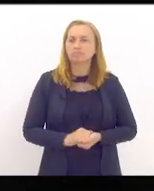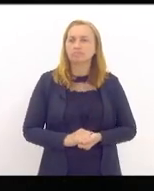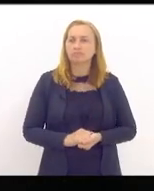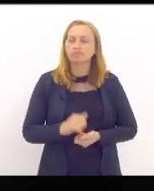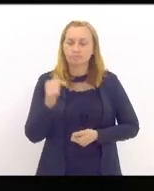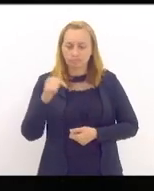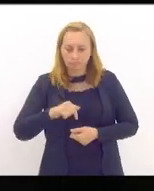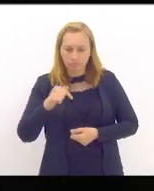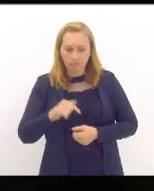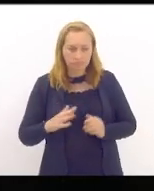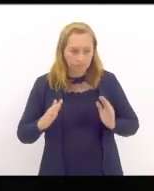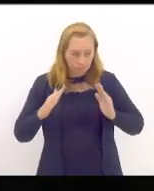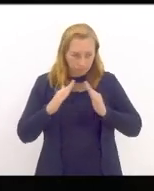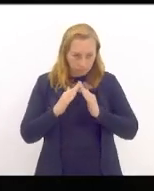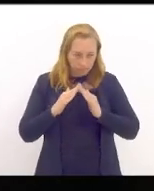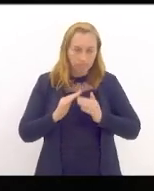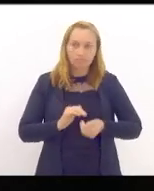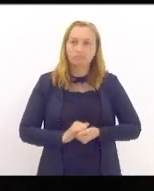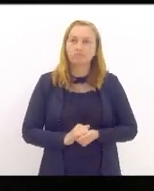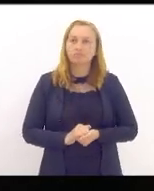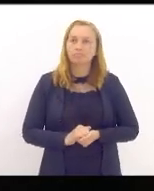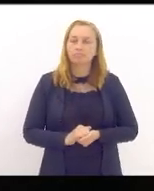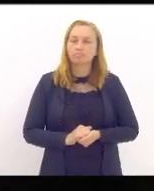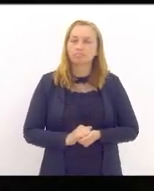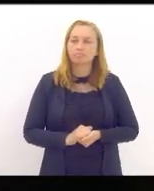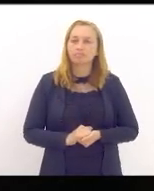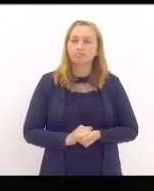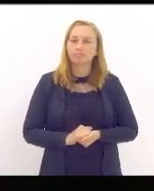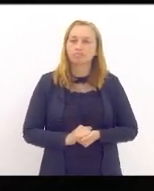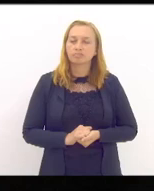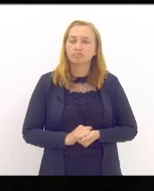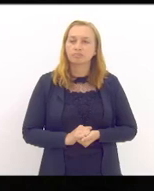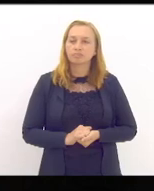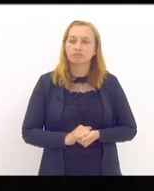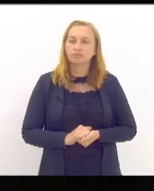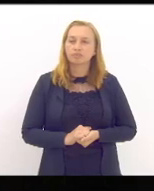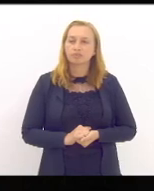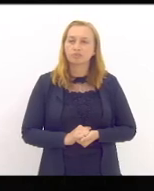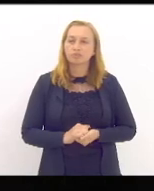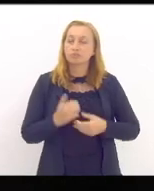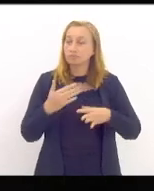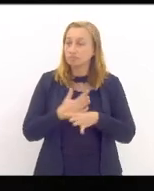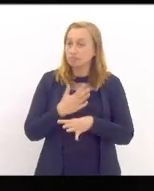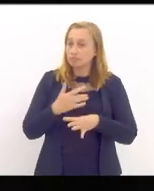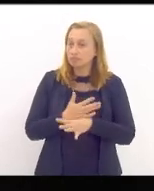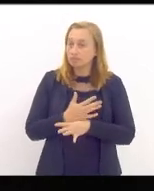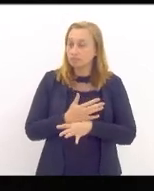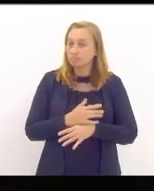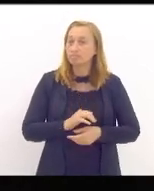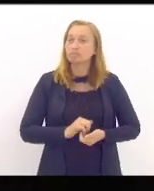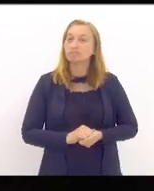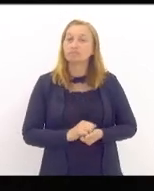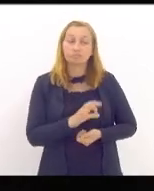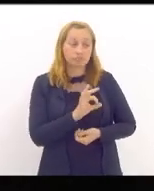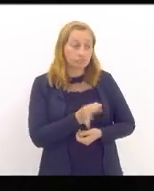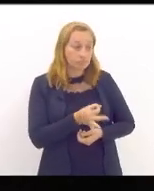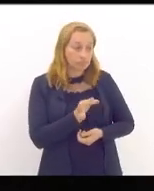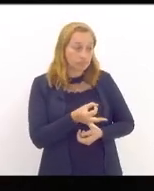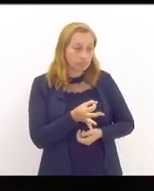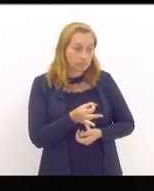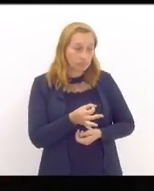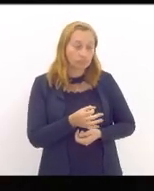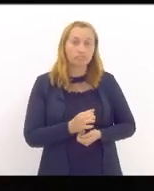aqui nesta casa tratava de cidades que era exatamente